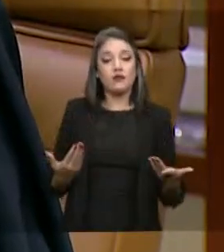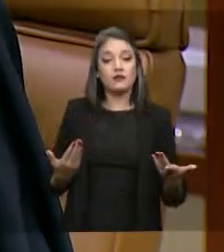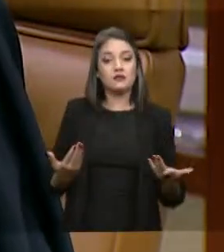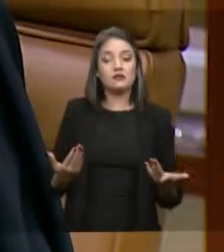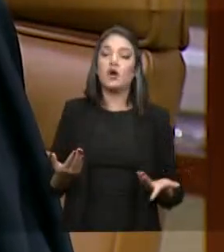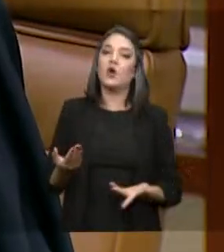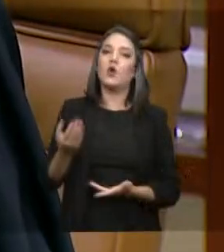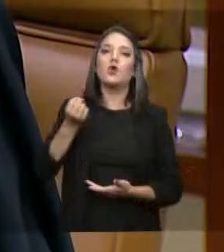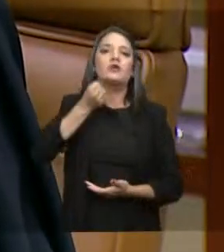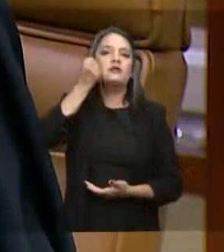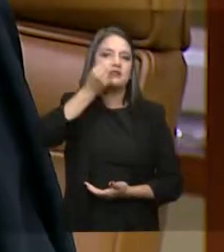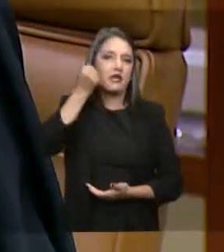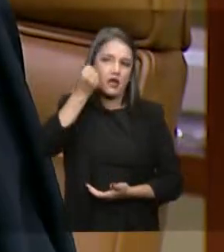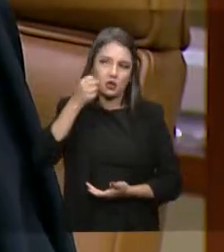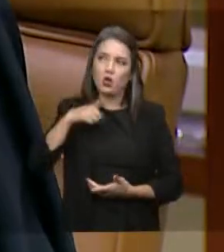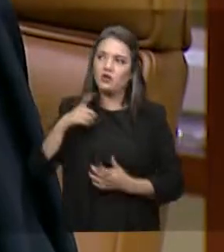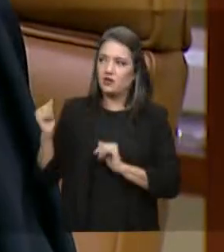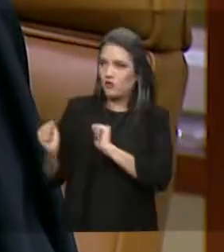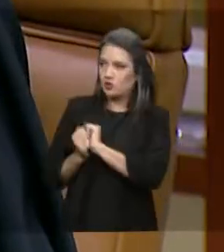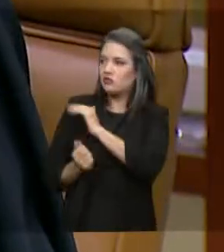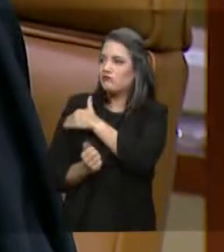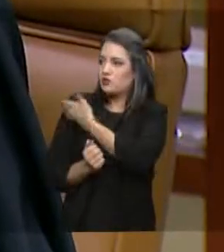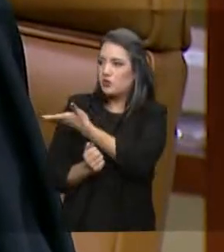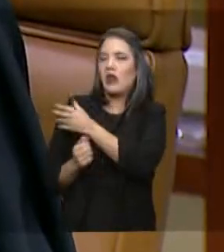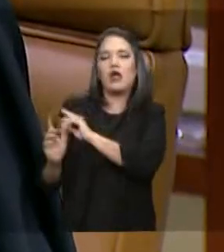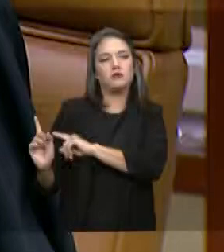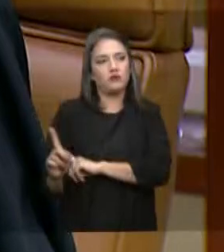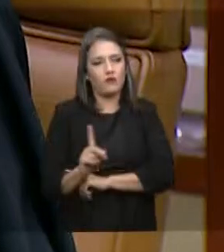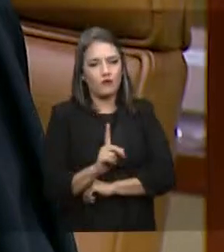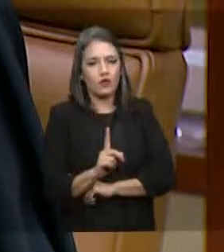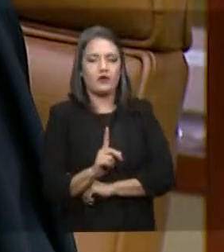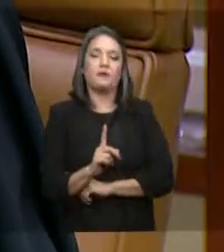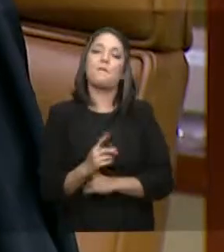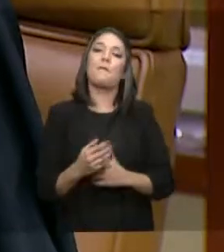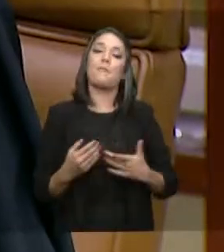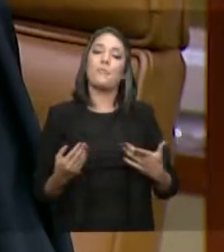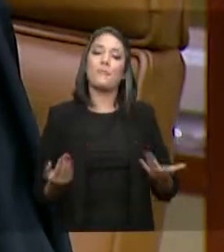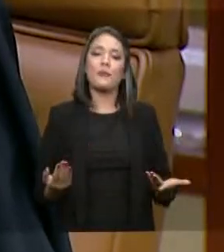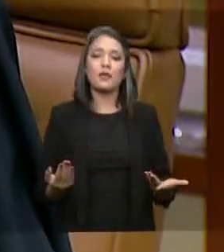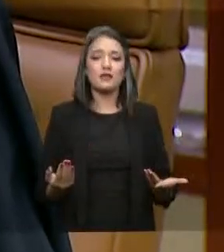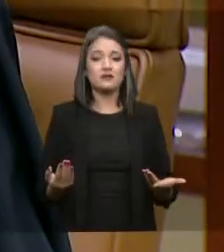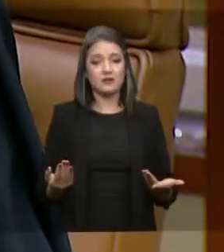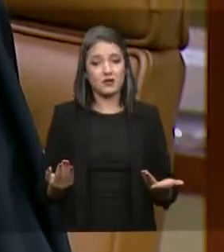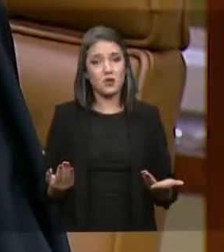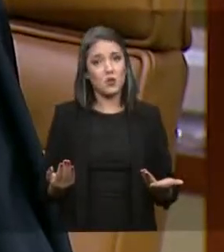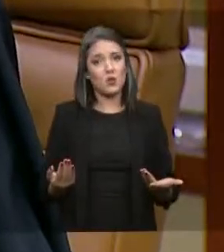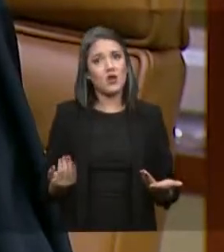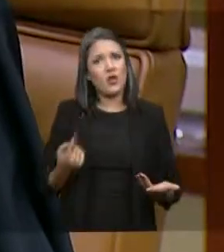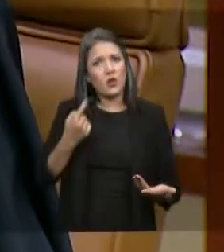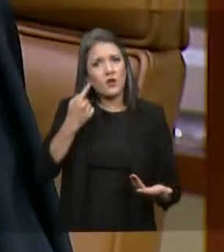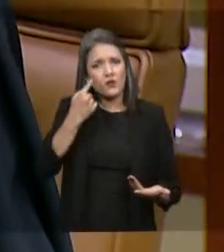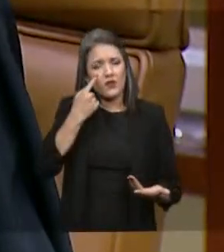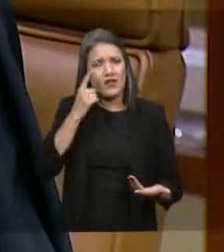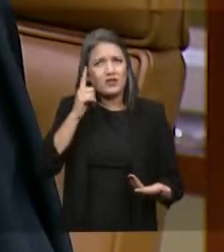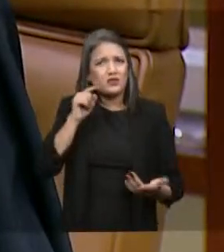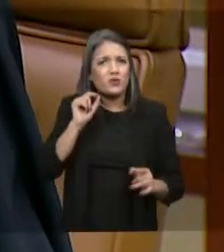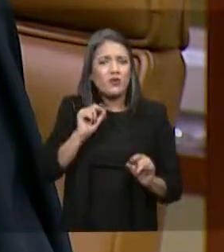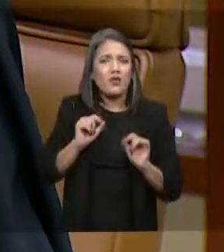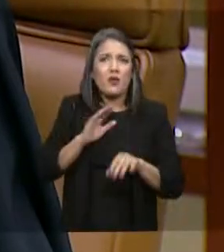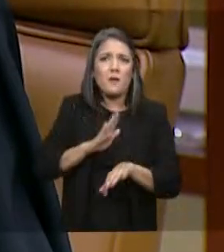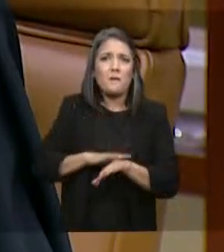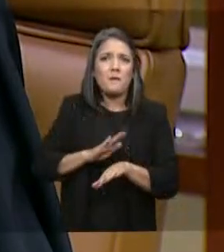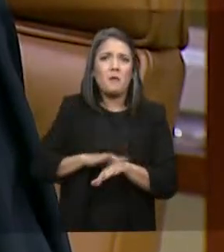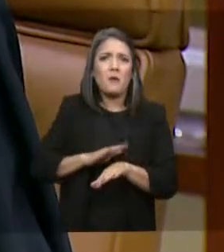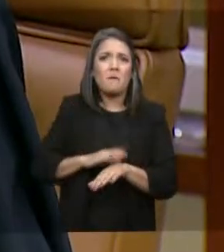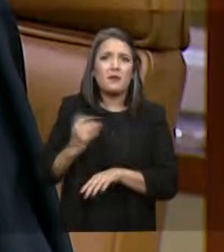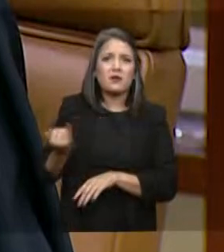me honraram talvez esse seja talvez não com certeza seja um momento muito importante é